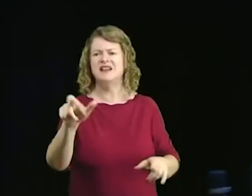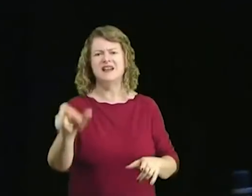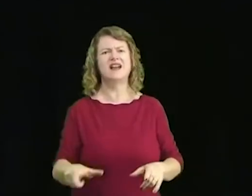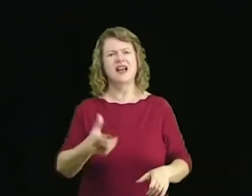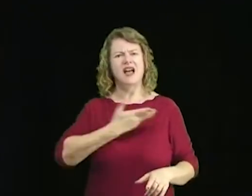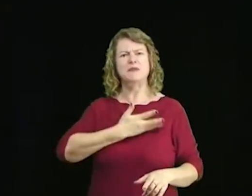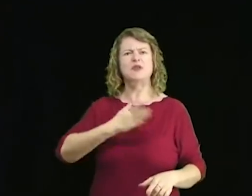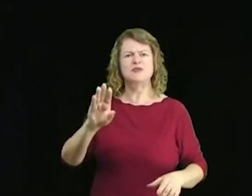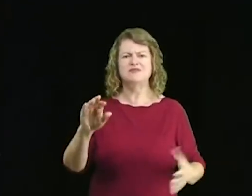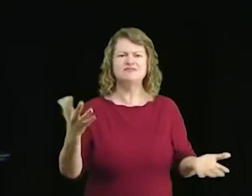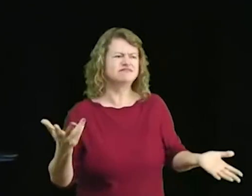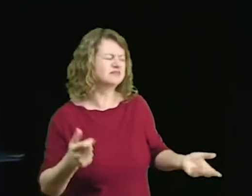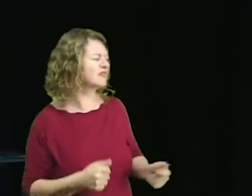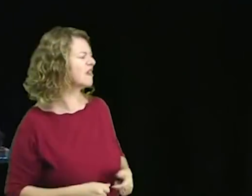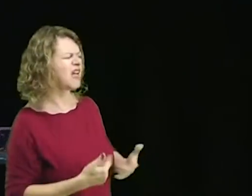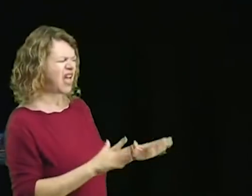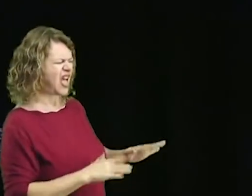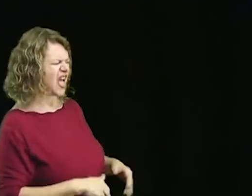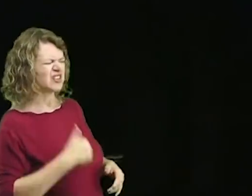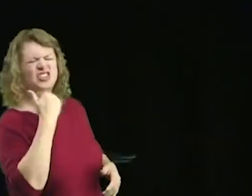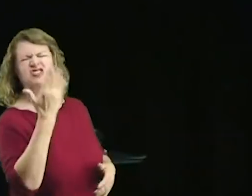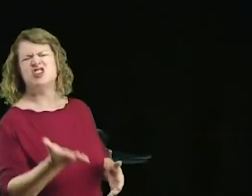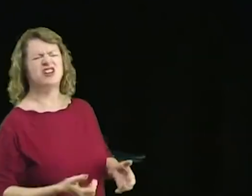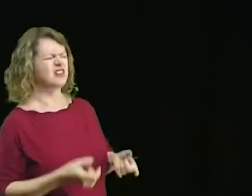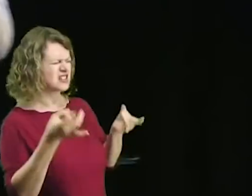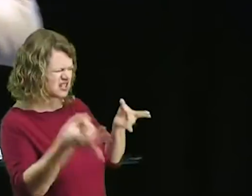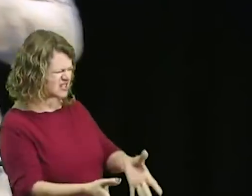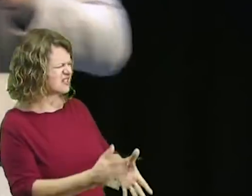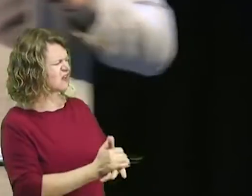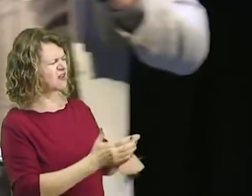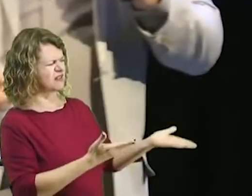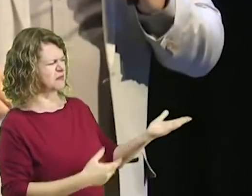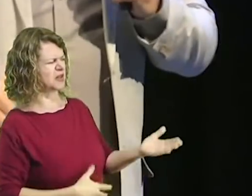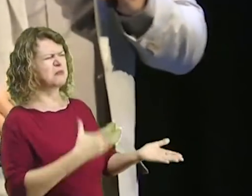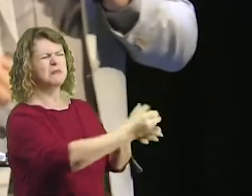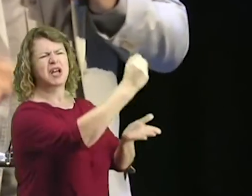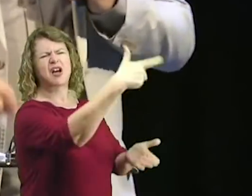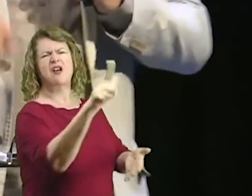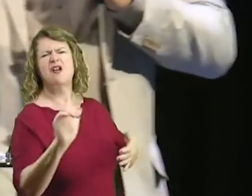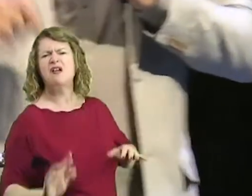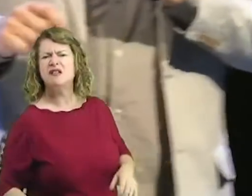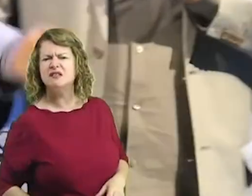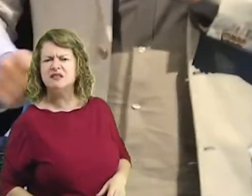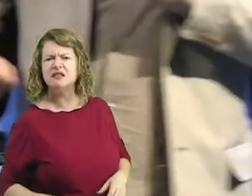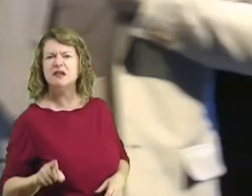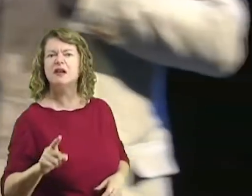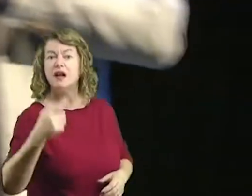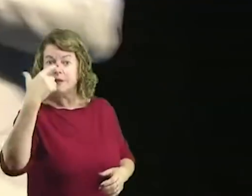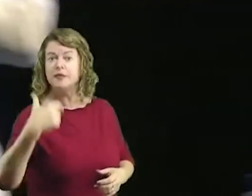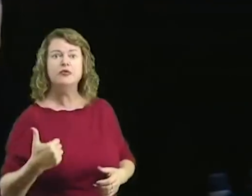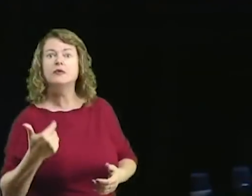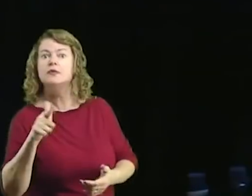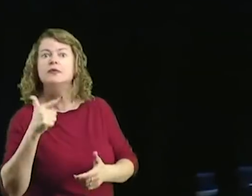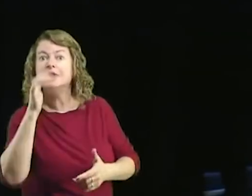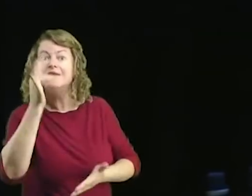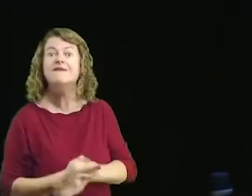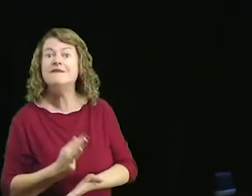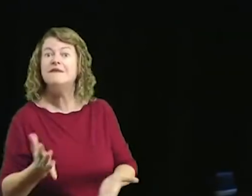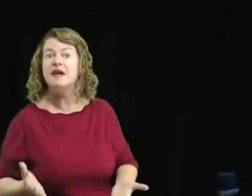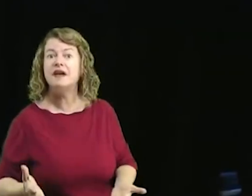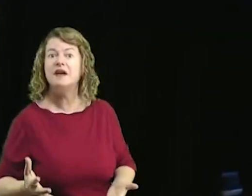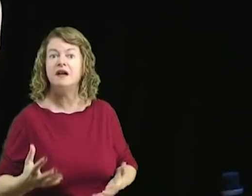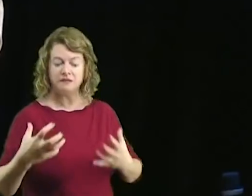desiste desse sonho que você tem. Gente que não tem fé é gente que contamina a gente com